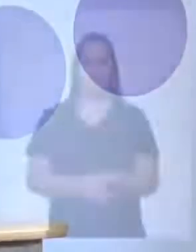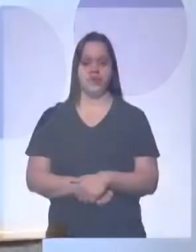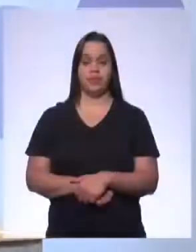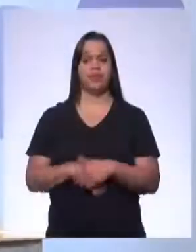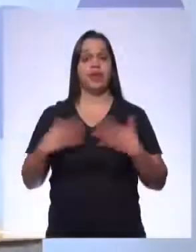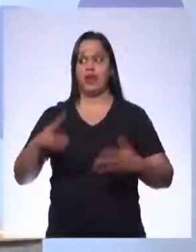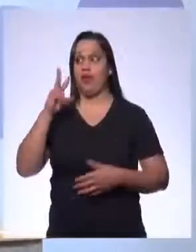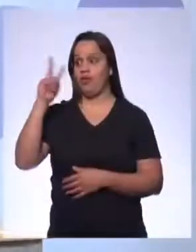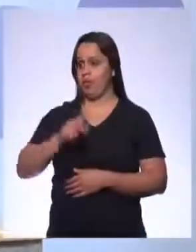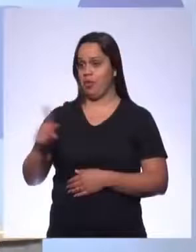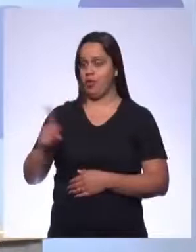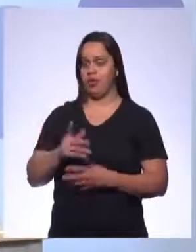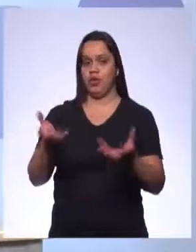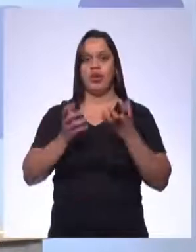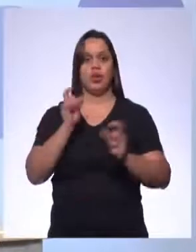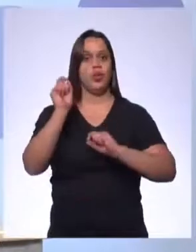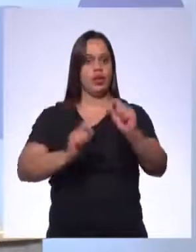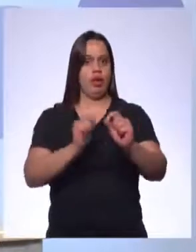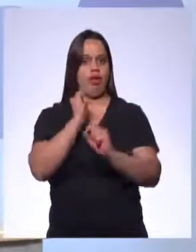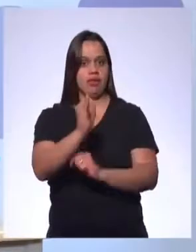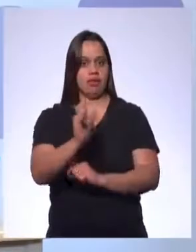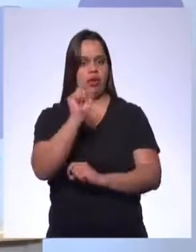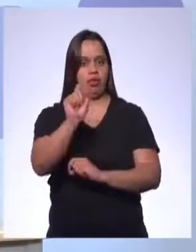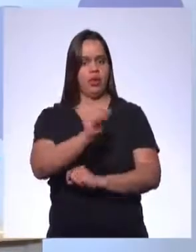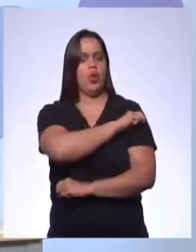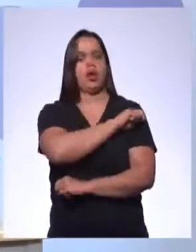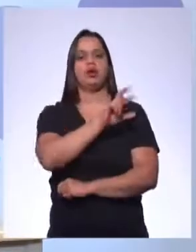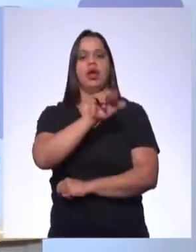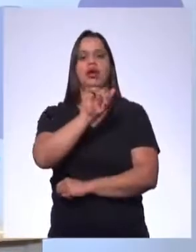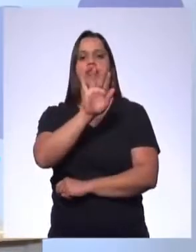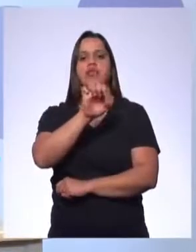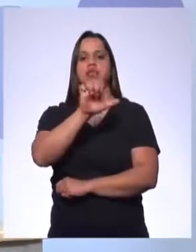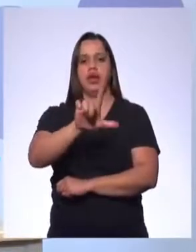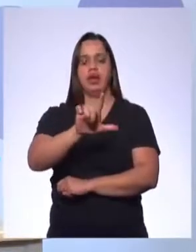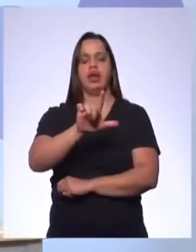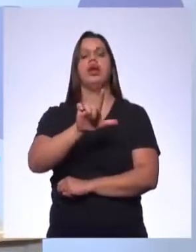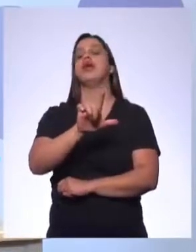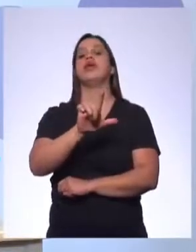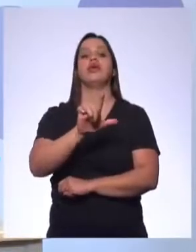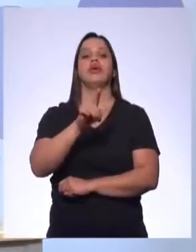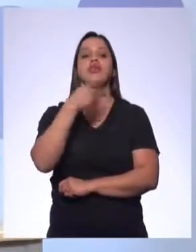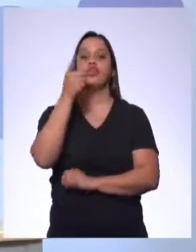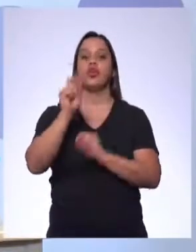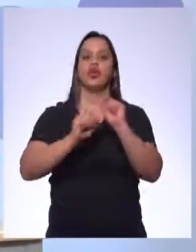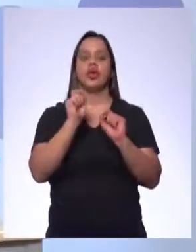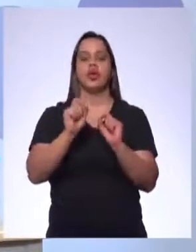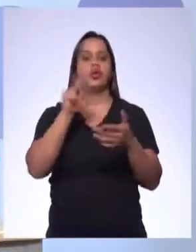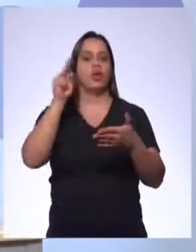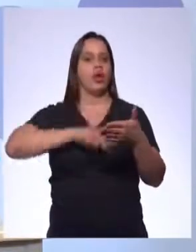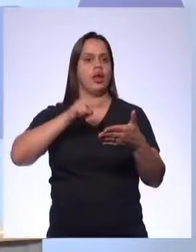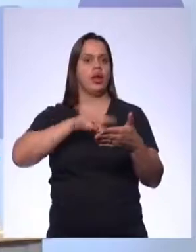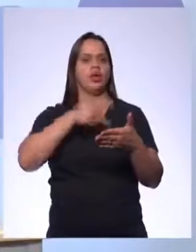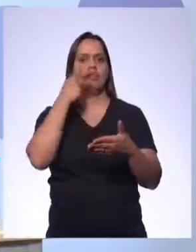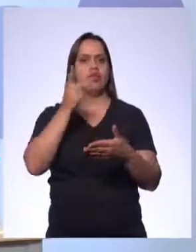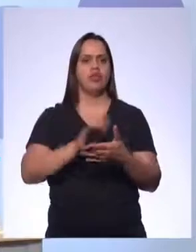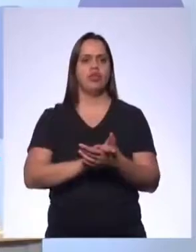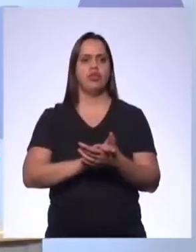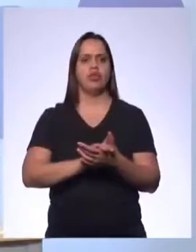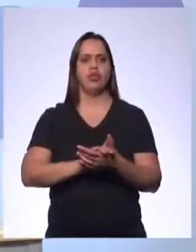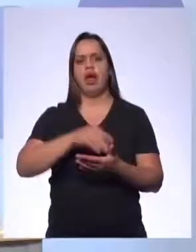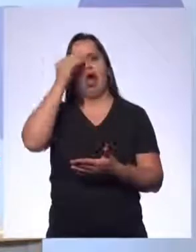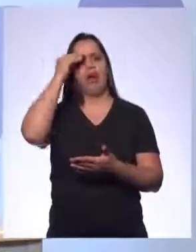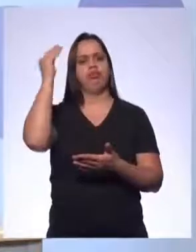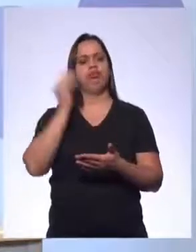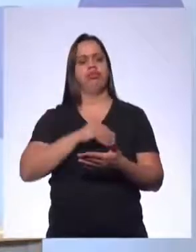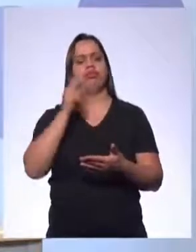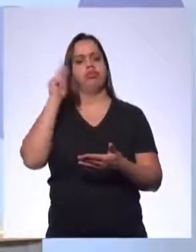Olha, professor, primeiro eu queria deixar aqui o Rafael Freire. Estou lendo o comentário dele, que eu desisto de ver meu comentário. Eu